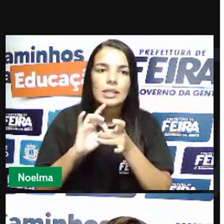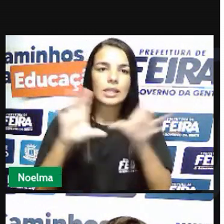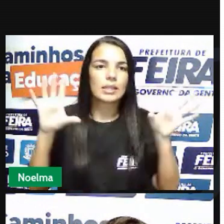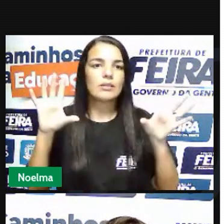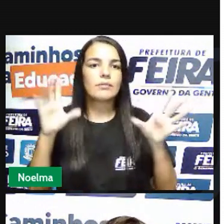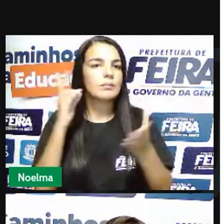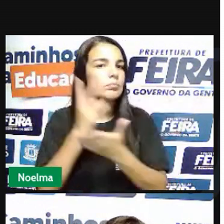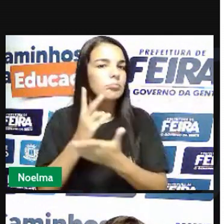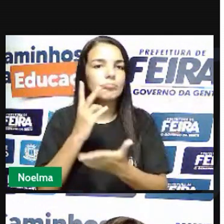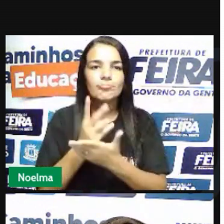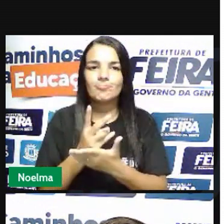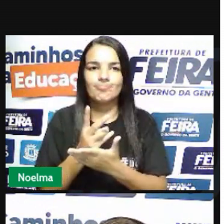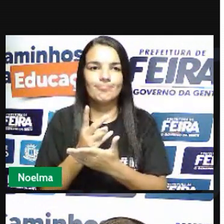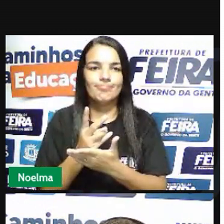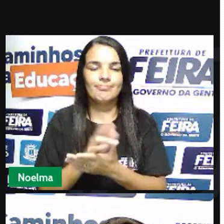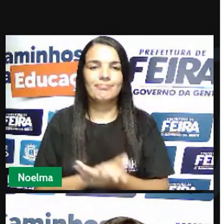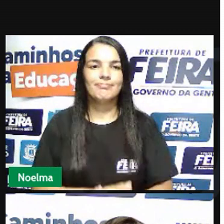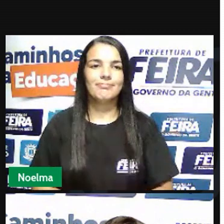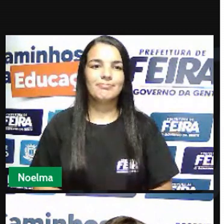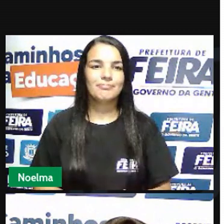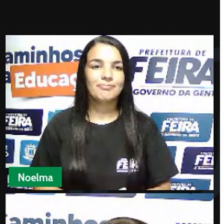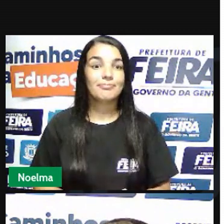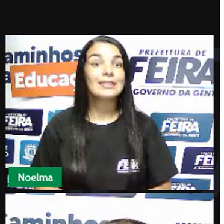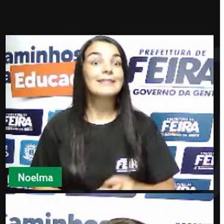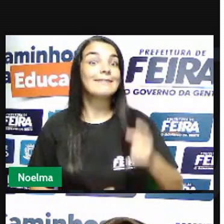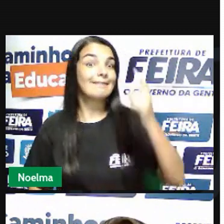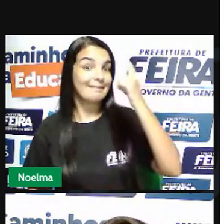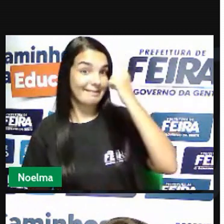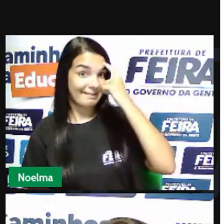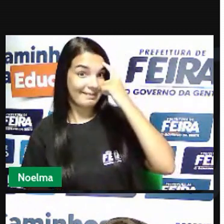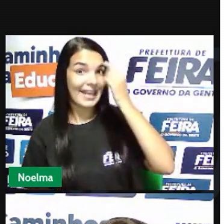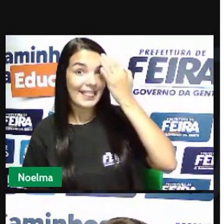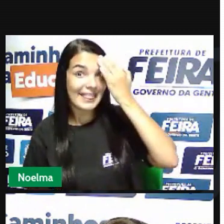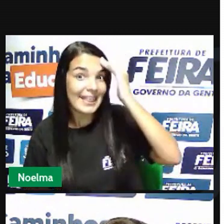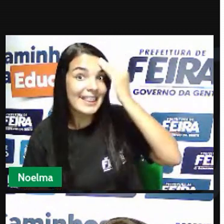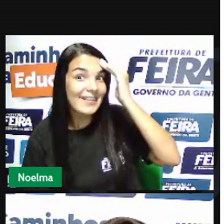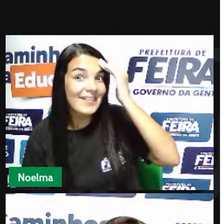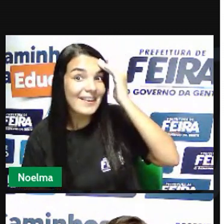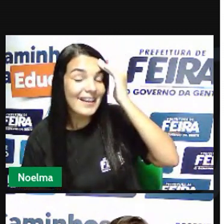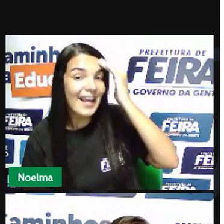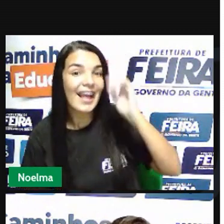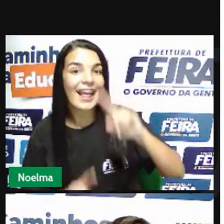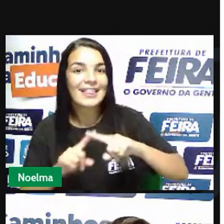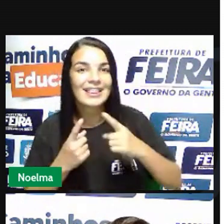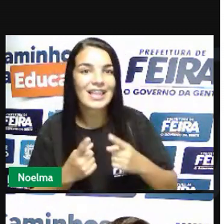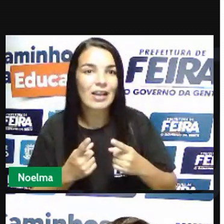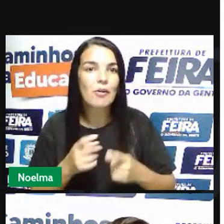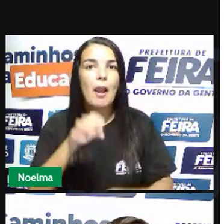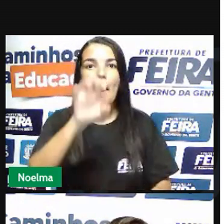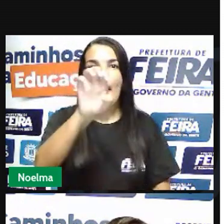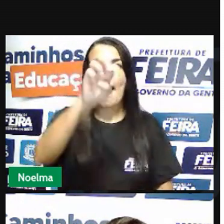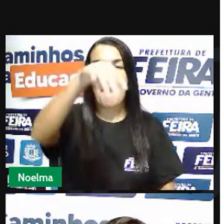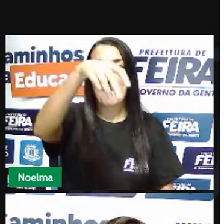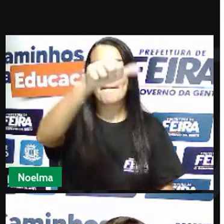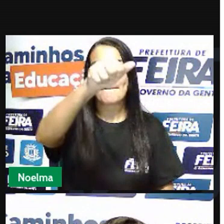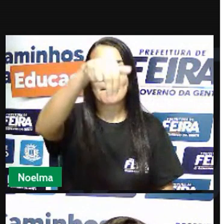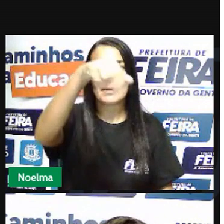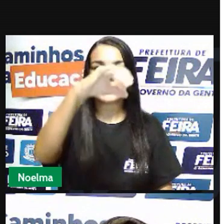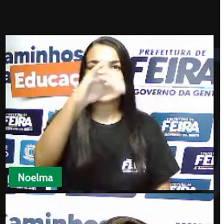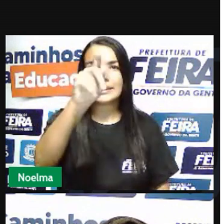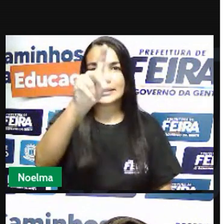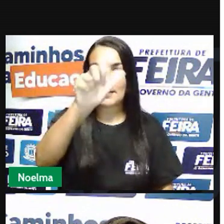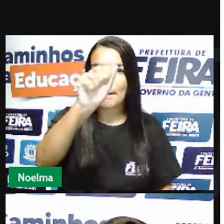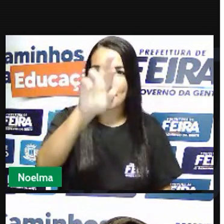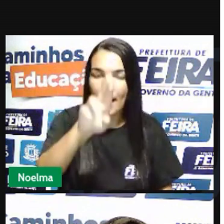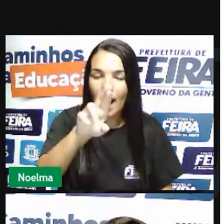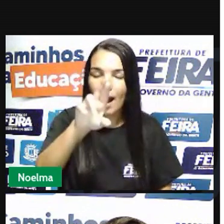livre, livrar-se. Ah, agora deu para entender, né? Emancipar, então,